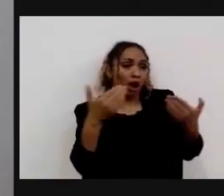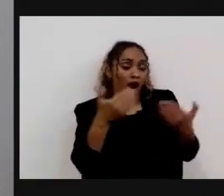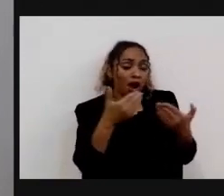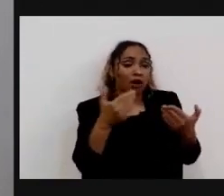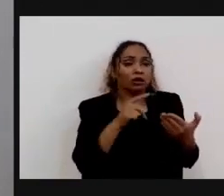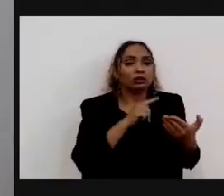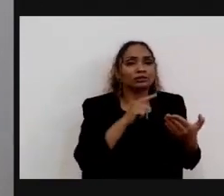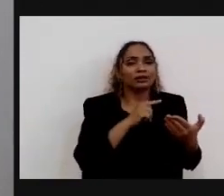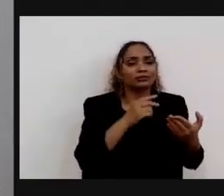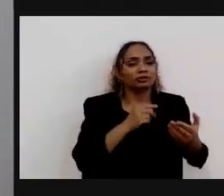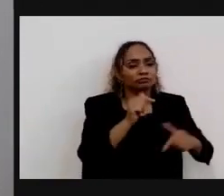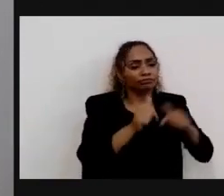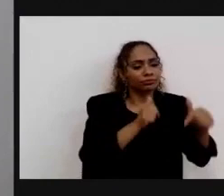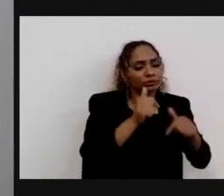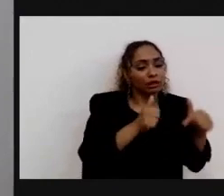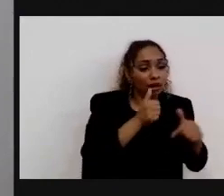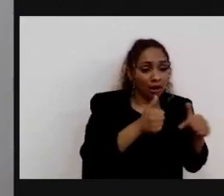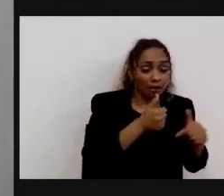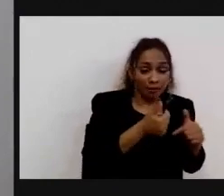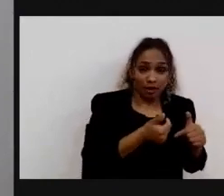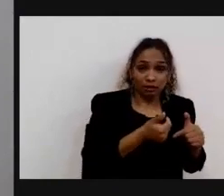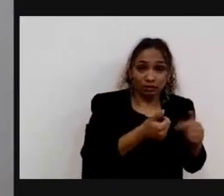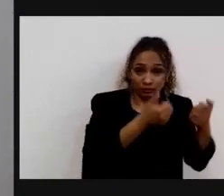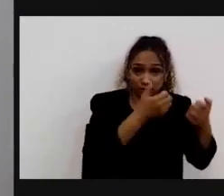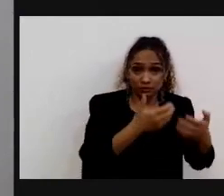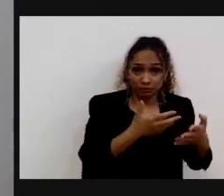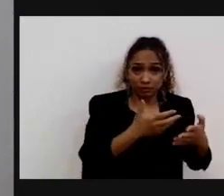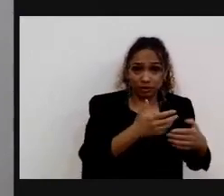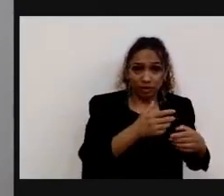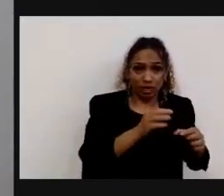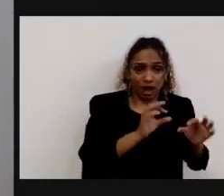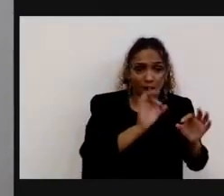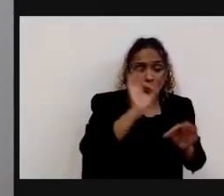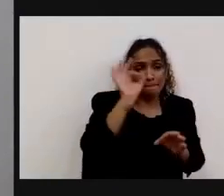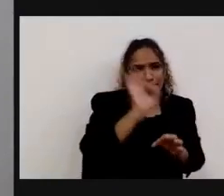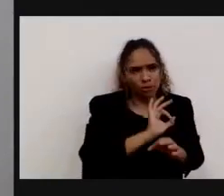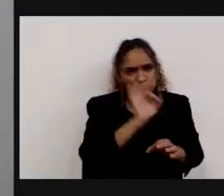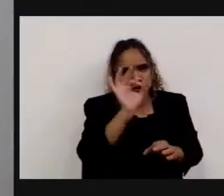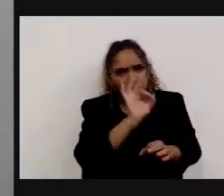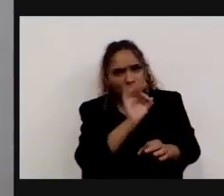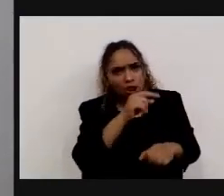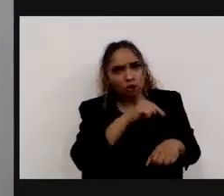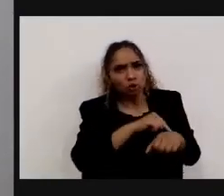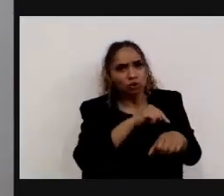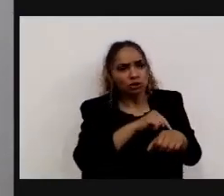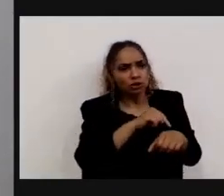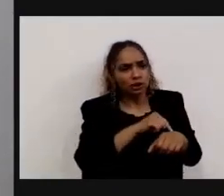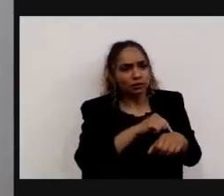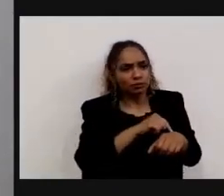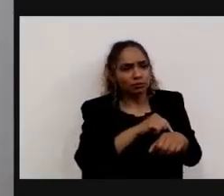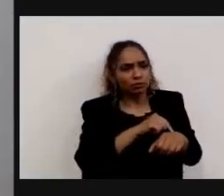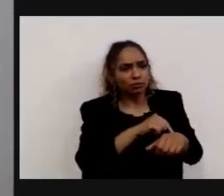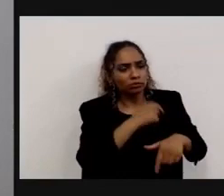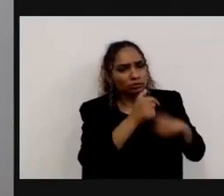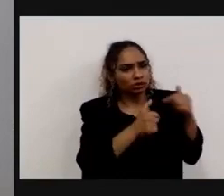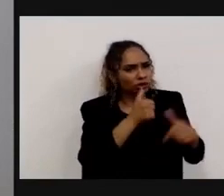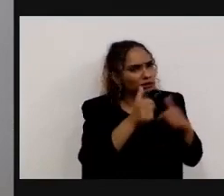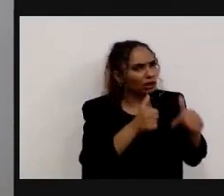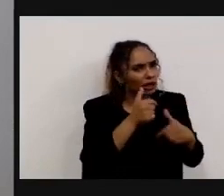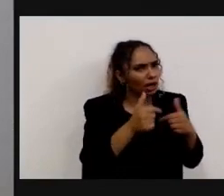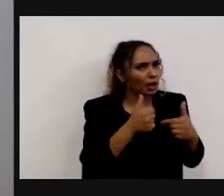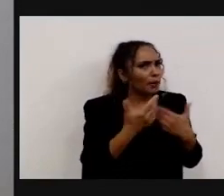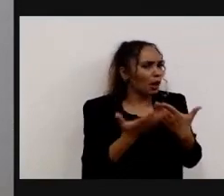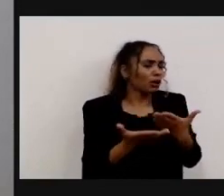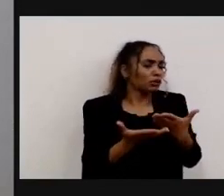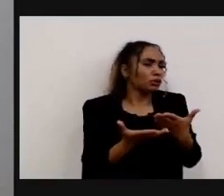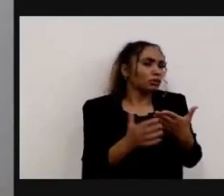desenhado a partir de entregas e o servidor vai dizer qual o percentual do tempo dele ele gasta em cada entrega Então eu acho que